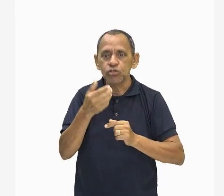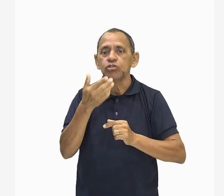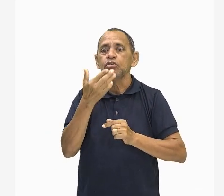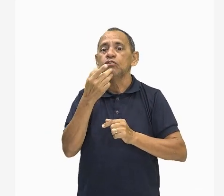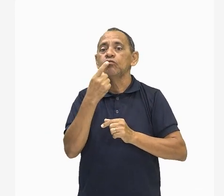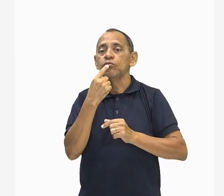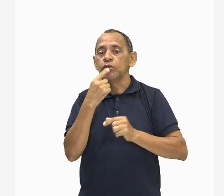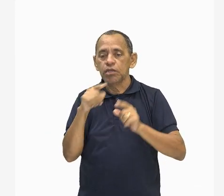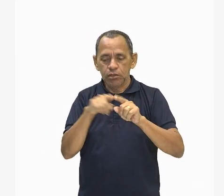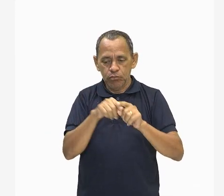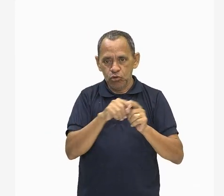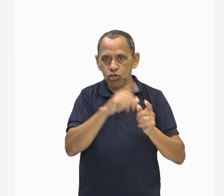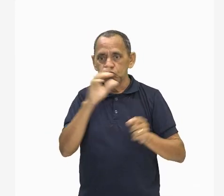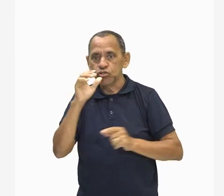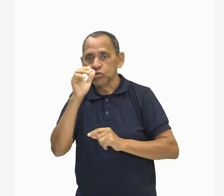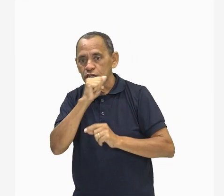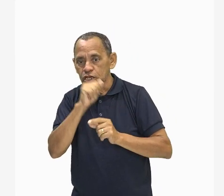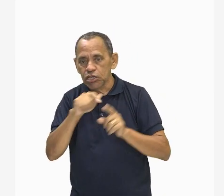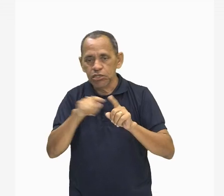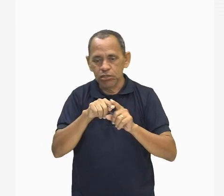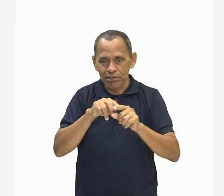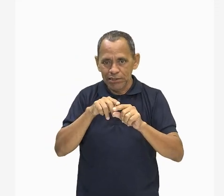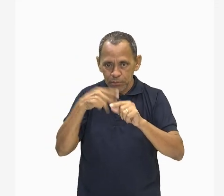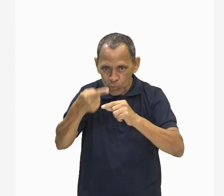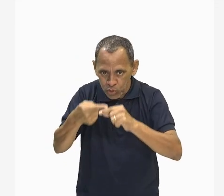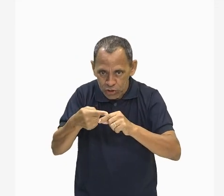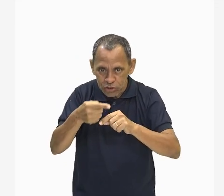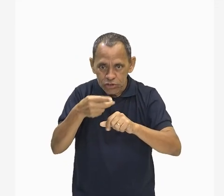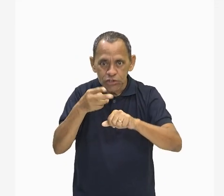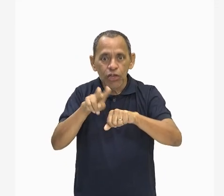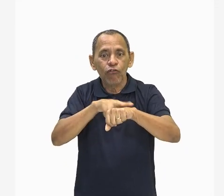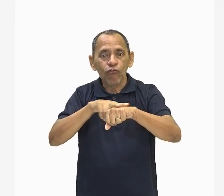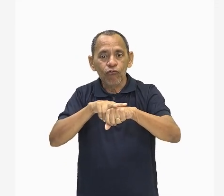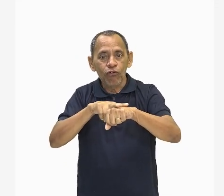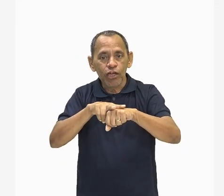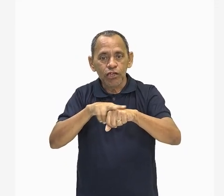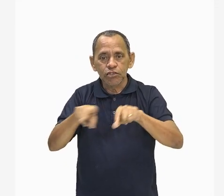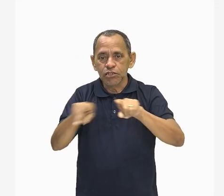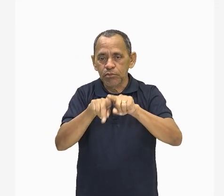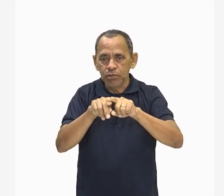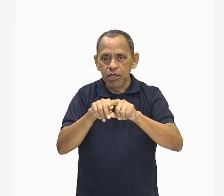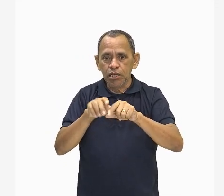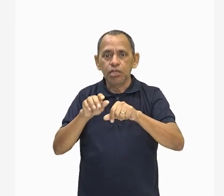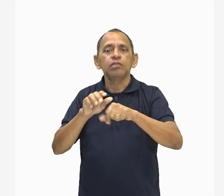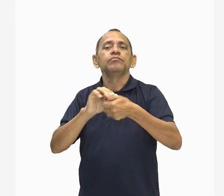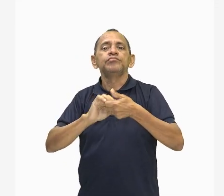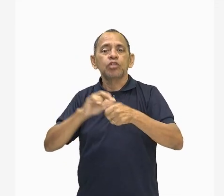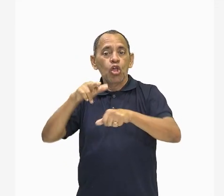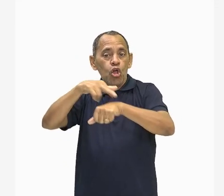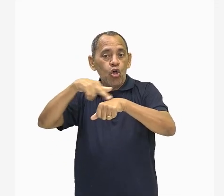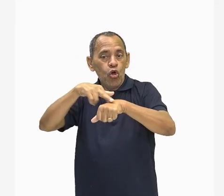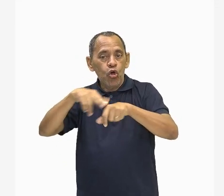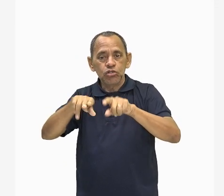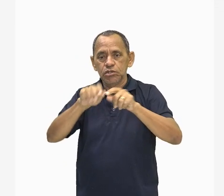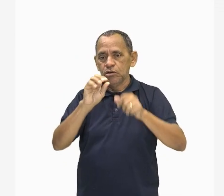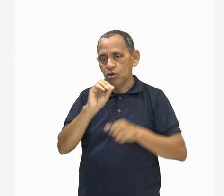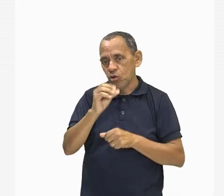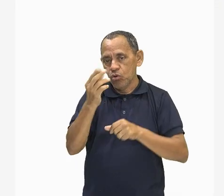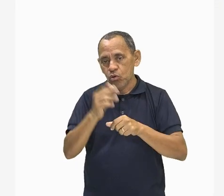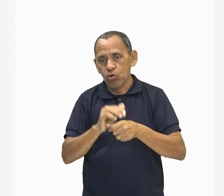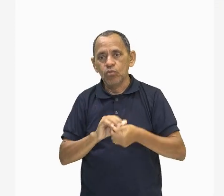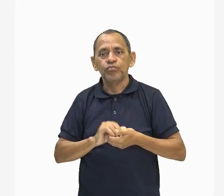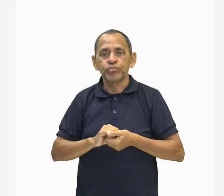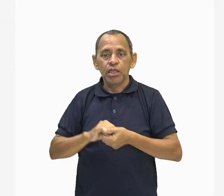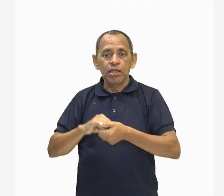laranja, a faixa verde, a faixa roxa ou violeta, a faixa marrom, que é o